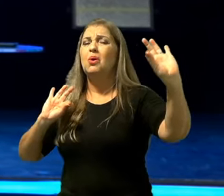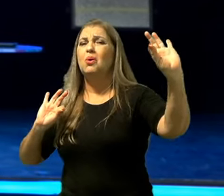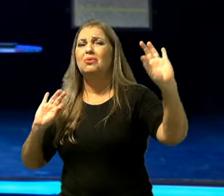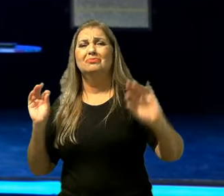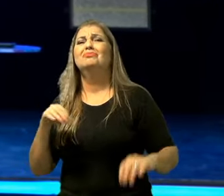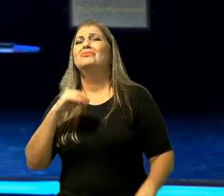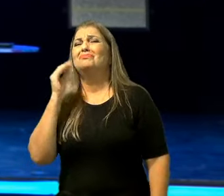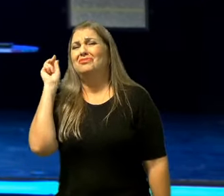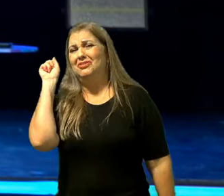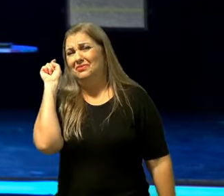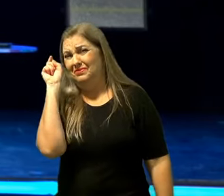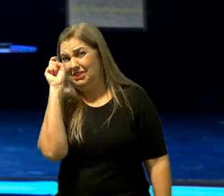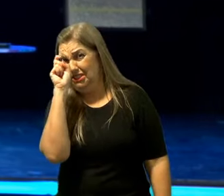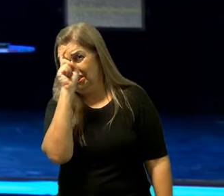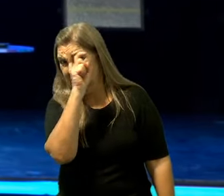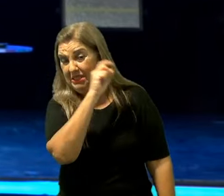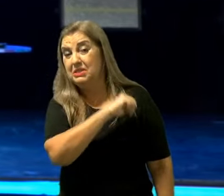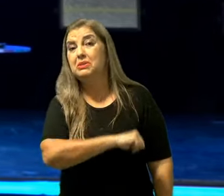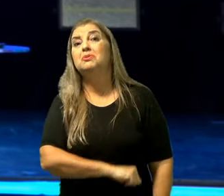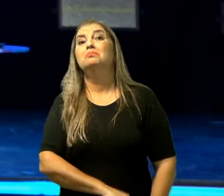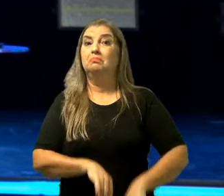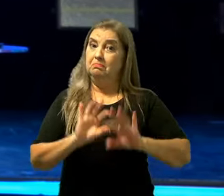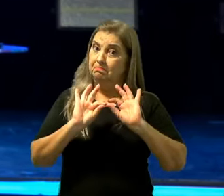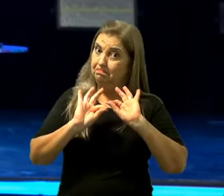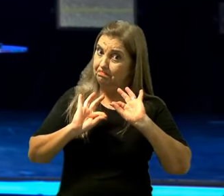fáceis. Rapaz, senti até um anjo aqui com esse pé, aleluia.